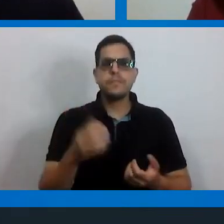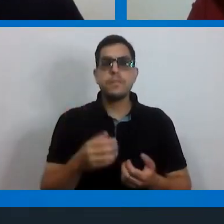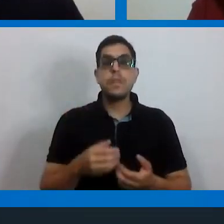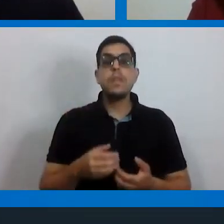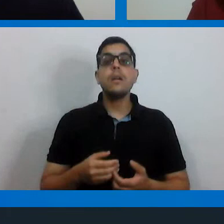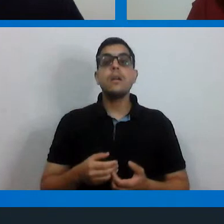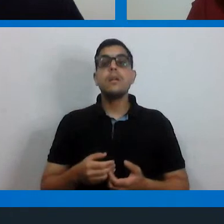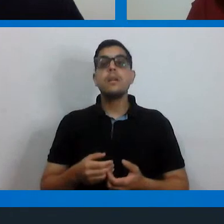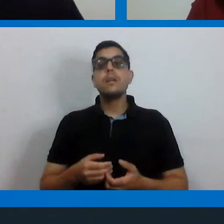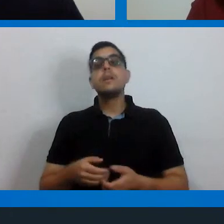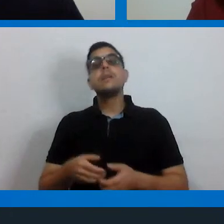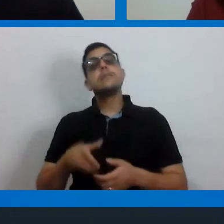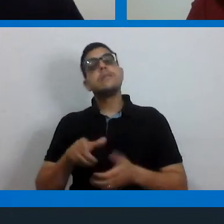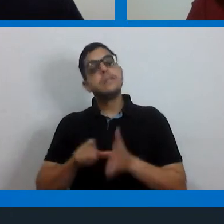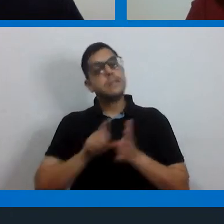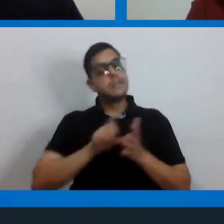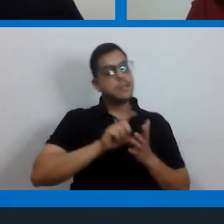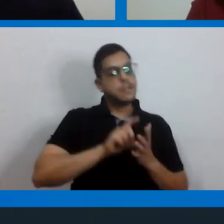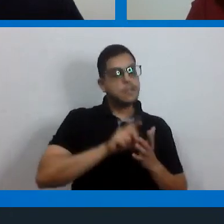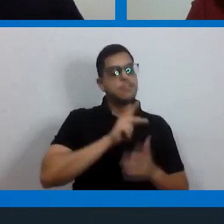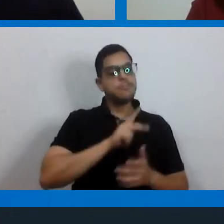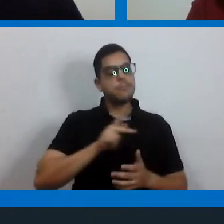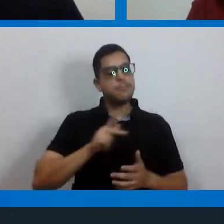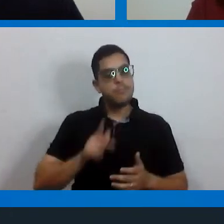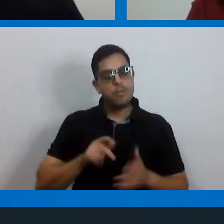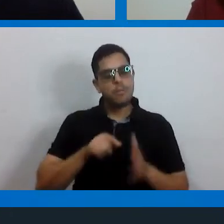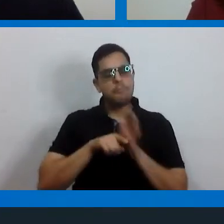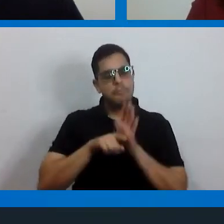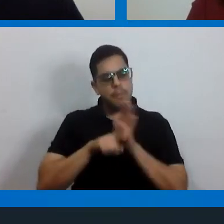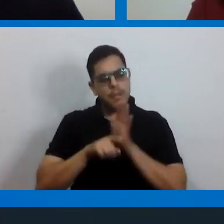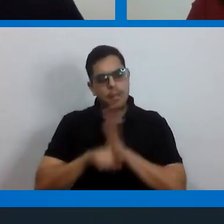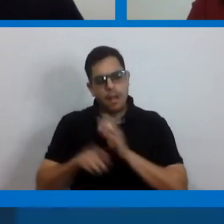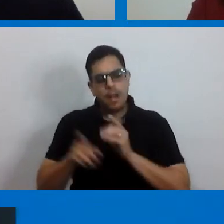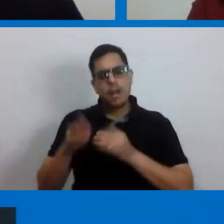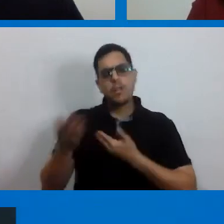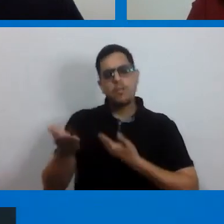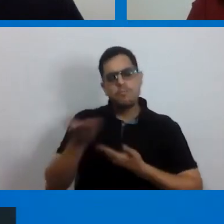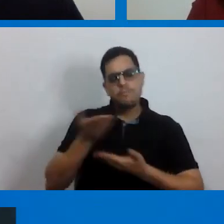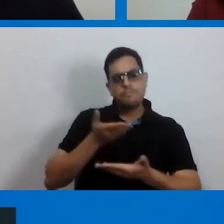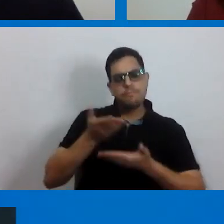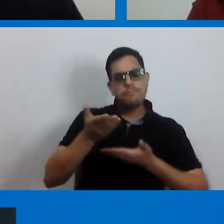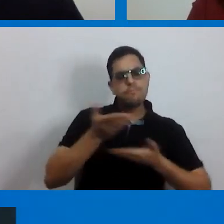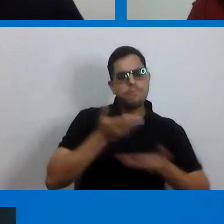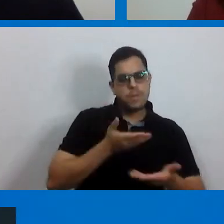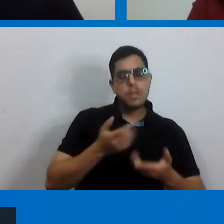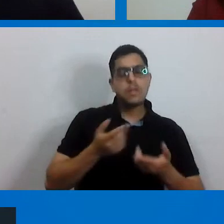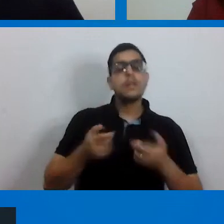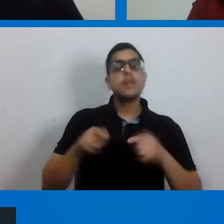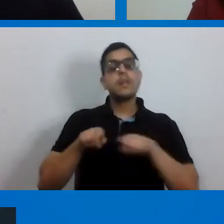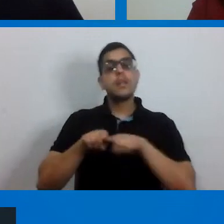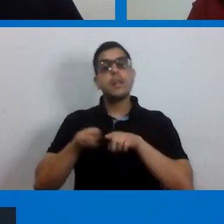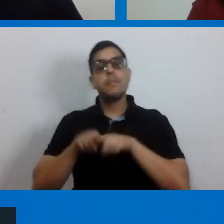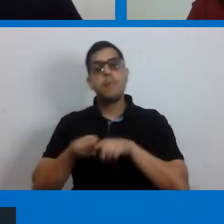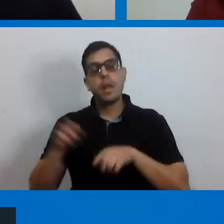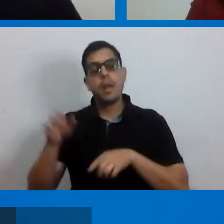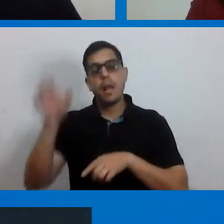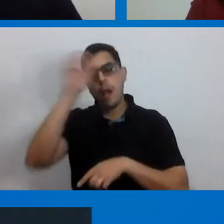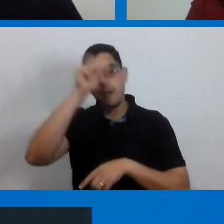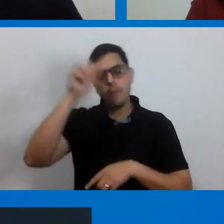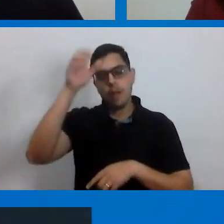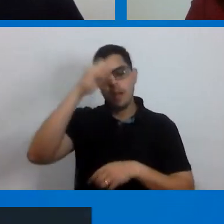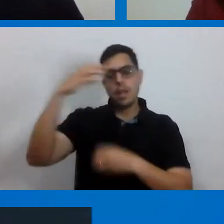pesquisar dialogar valesse do Saber se constitui os seus alunos em suas práticas pedagógicas